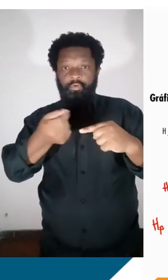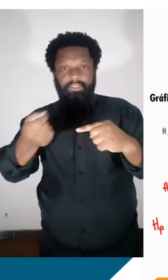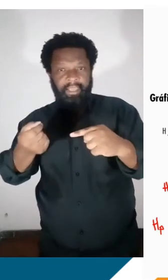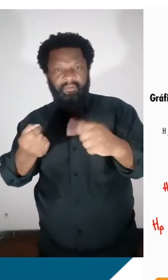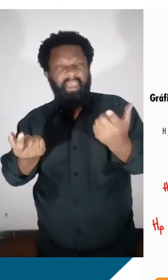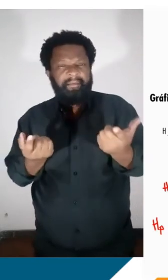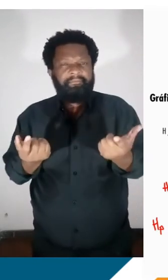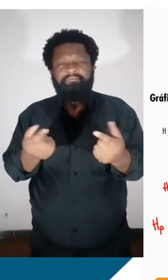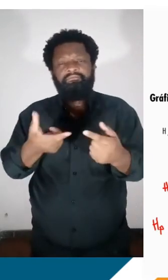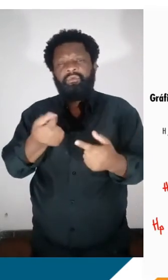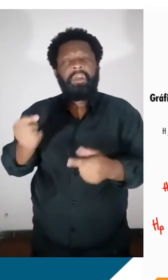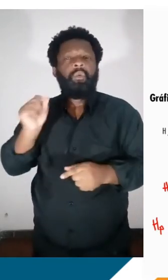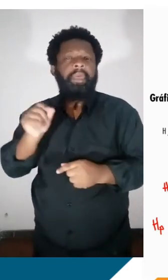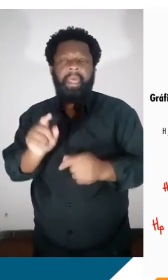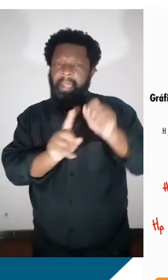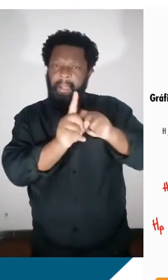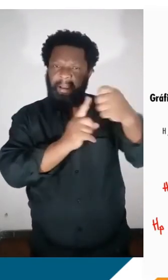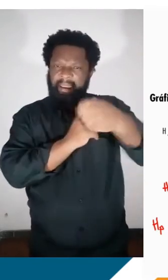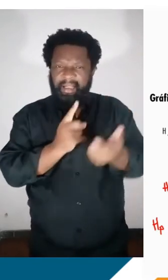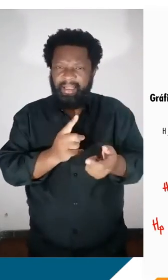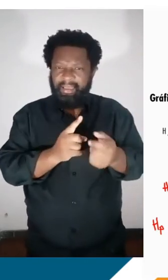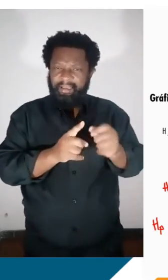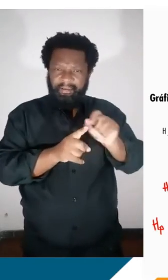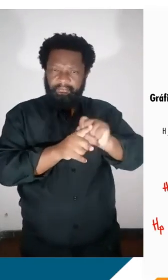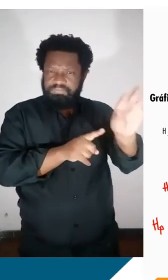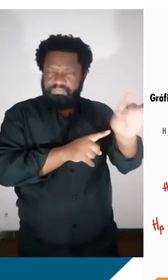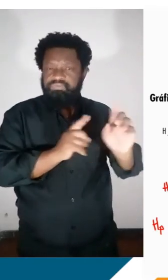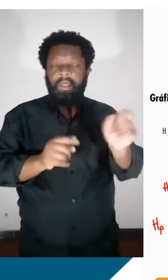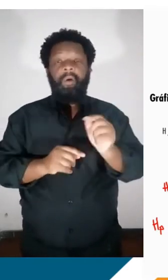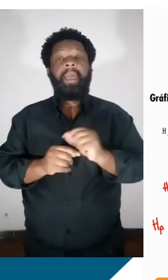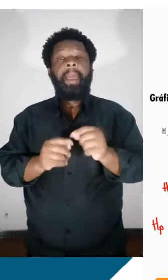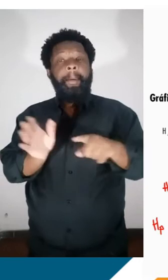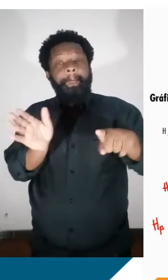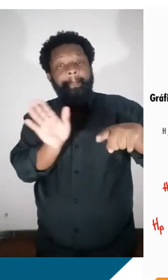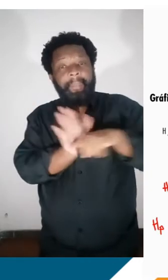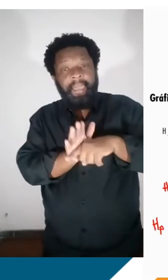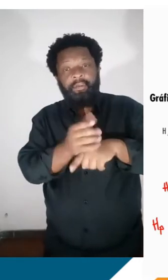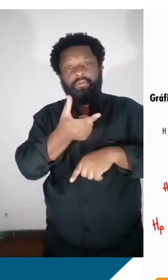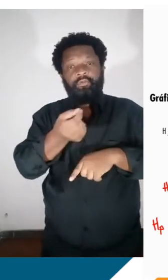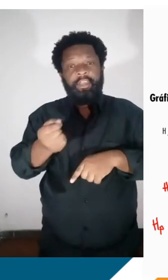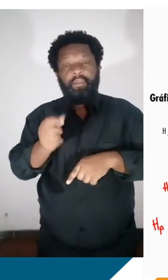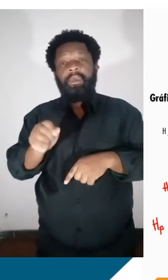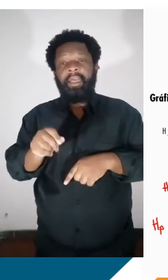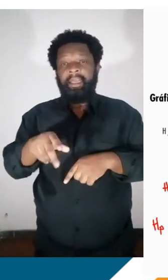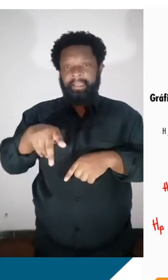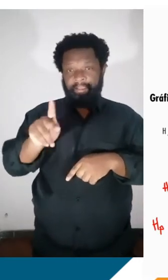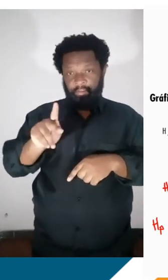o quê? Bananas? Menos 200 fósforos? Não. Menos 200 kJ